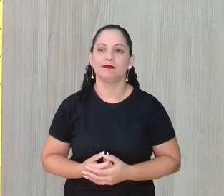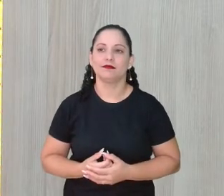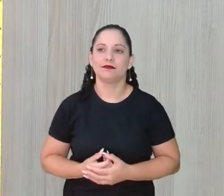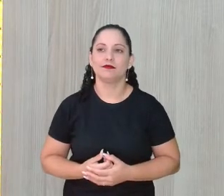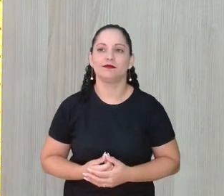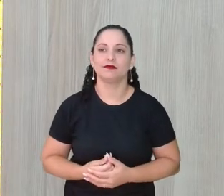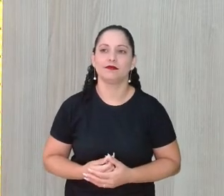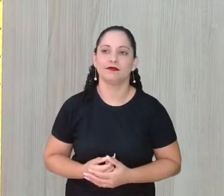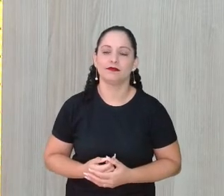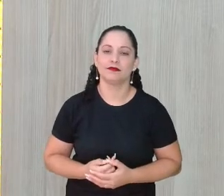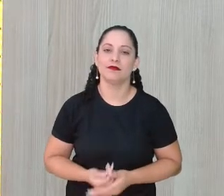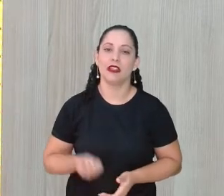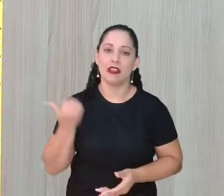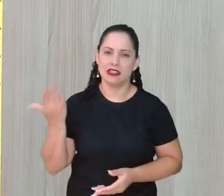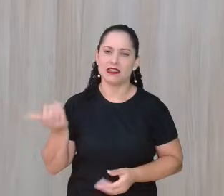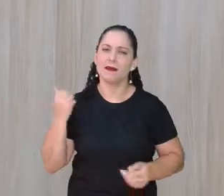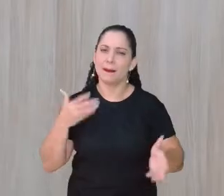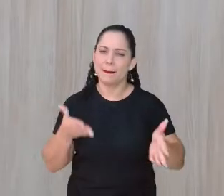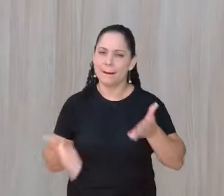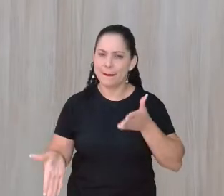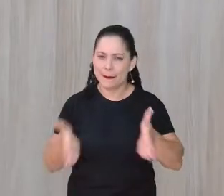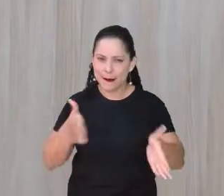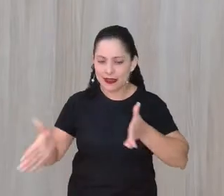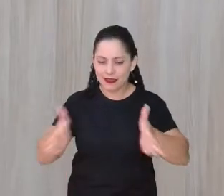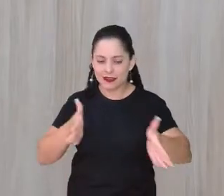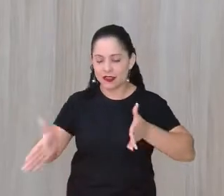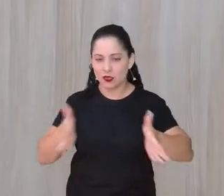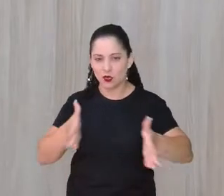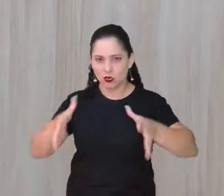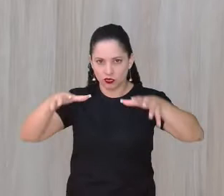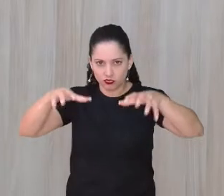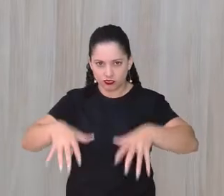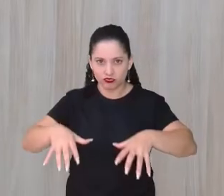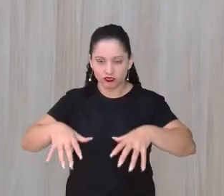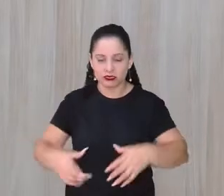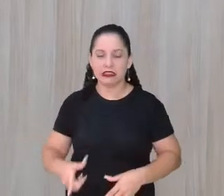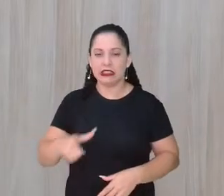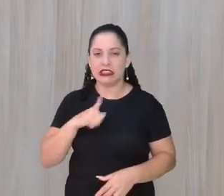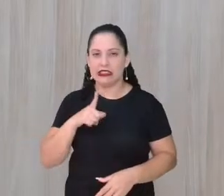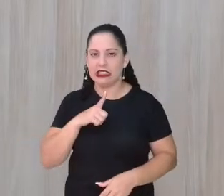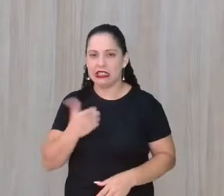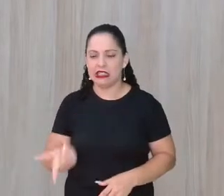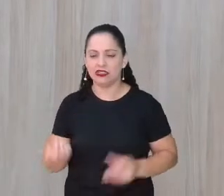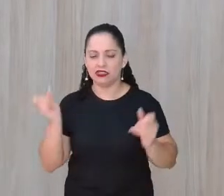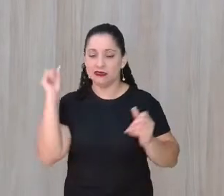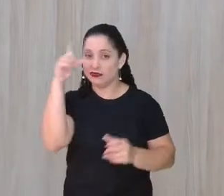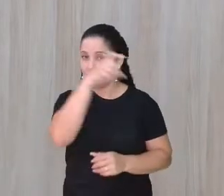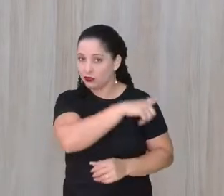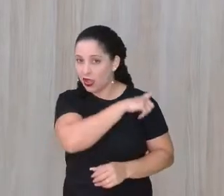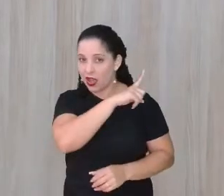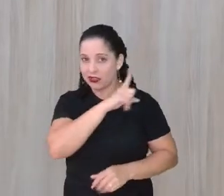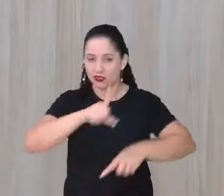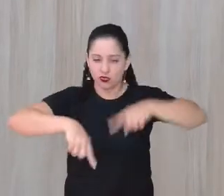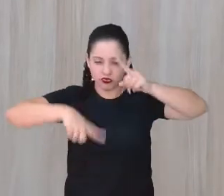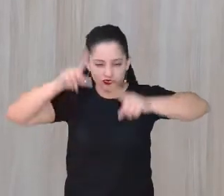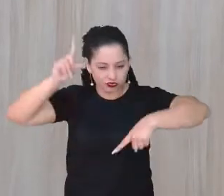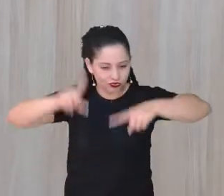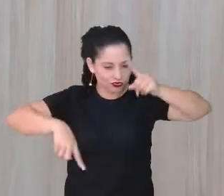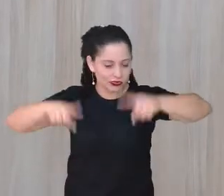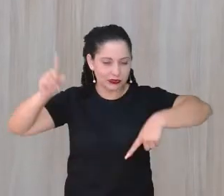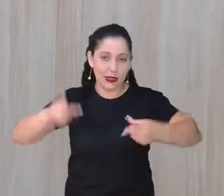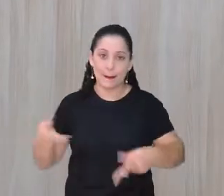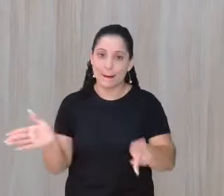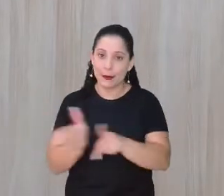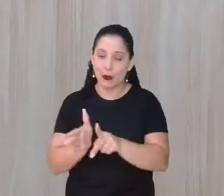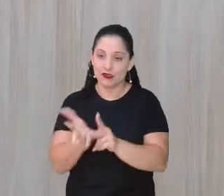aí, esse momento, né, de toda conflito, instabilidade, né, que vivia ali a